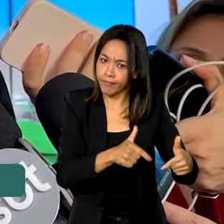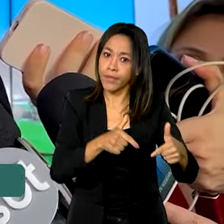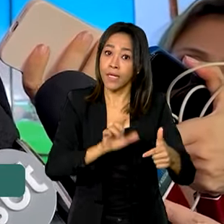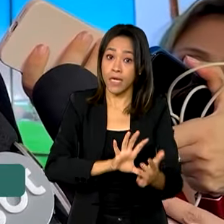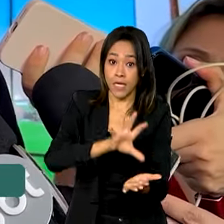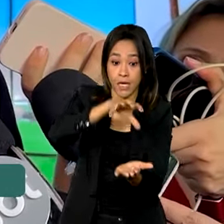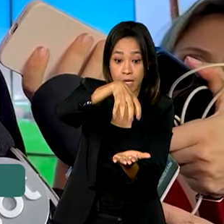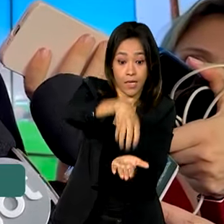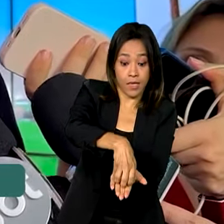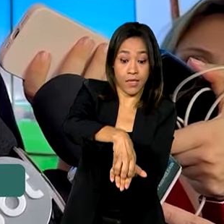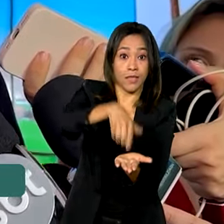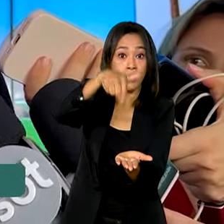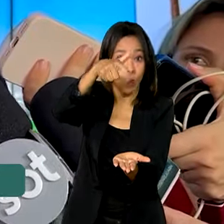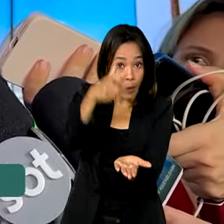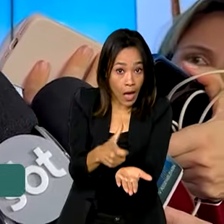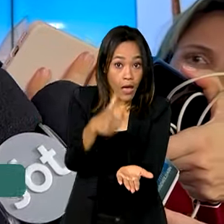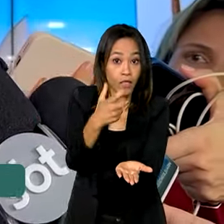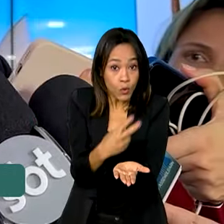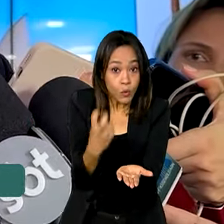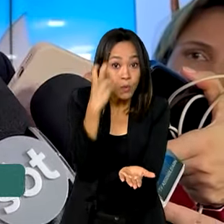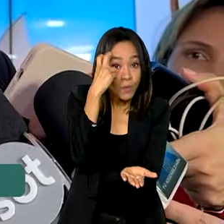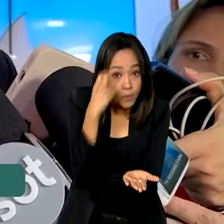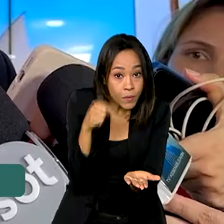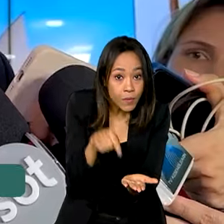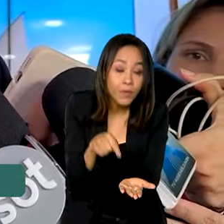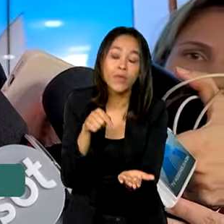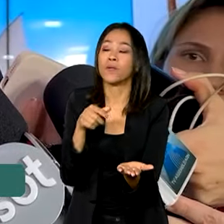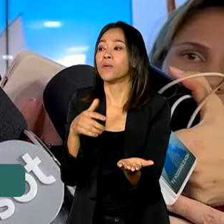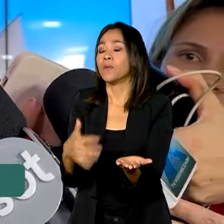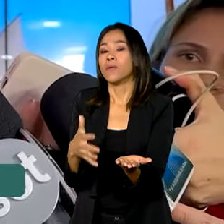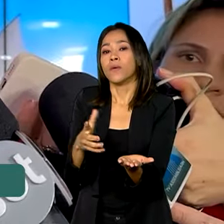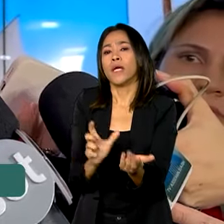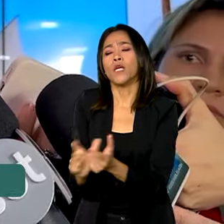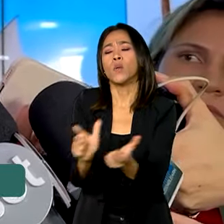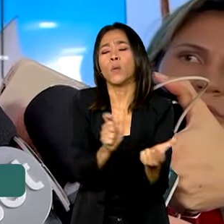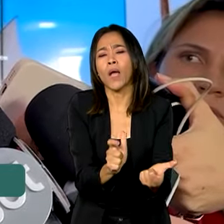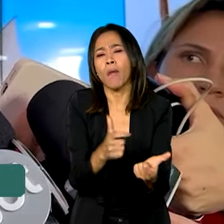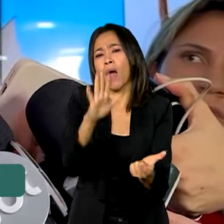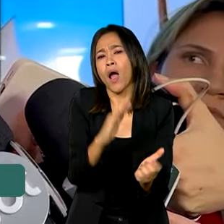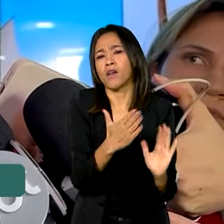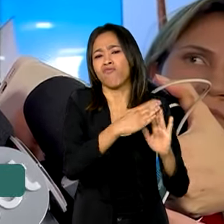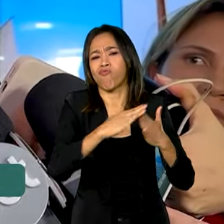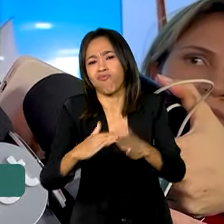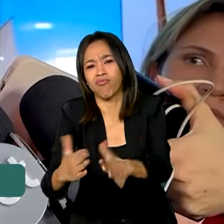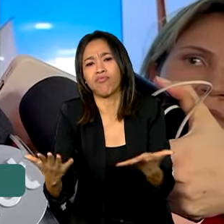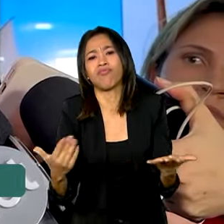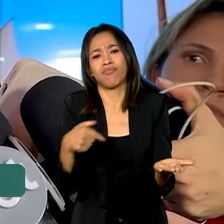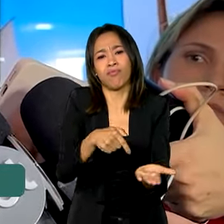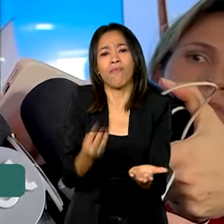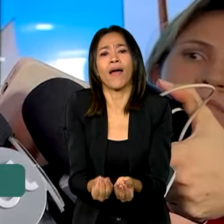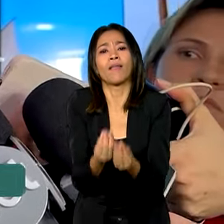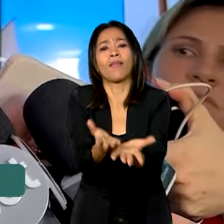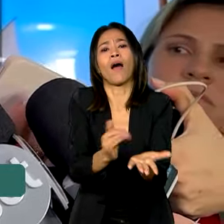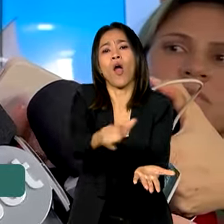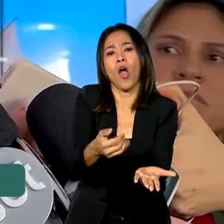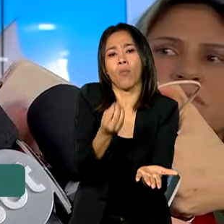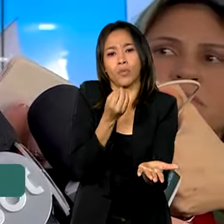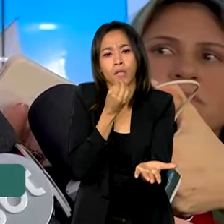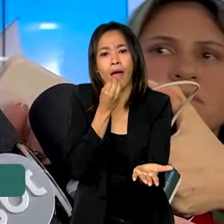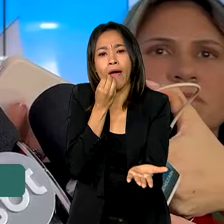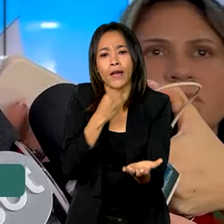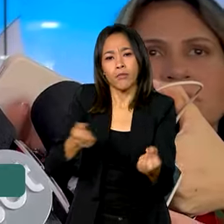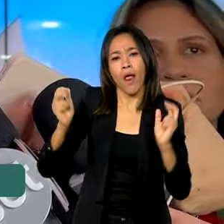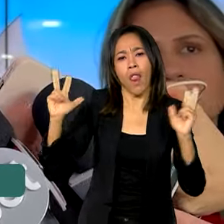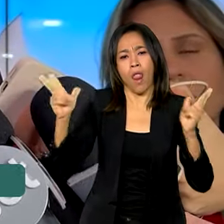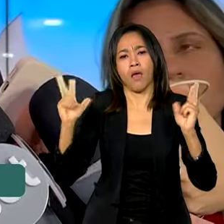equipamentos espaços em geral nas áreas mais onde vai ter oportunidade para atividade cultural para